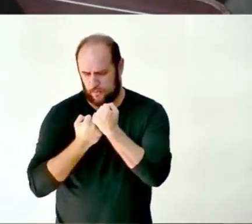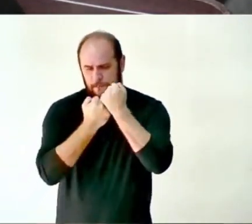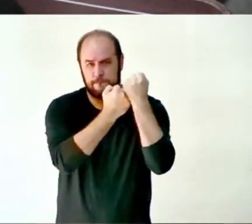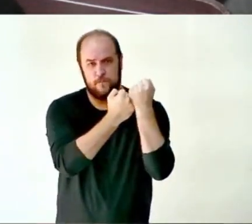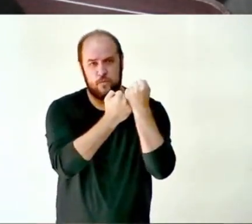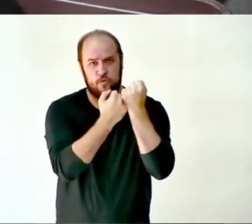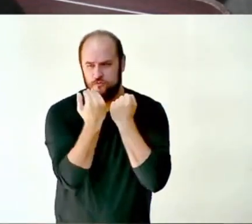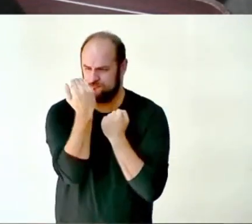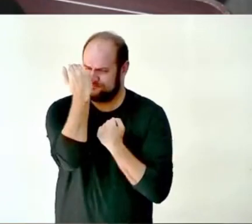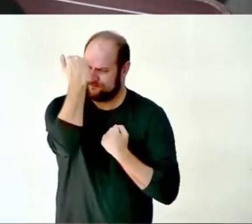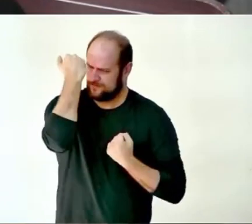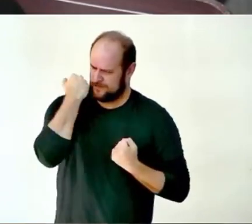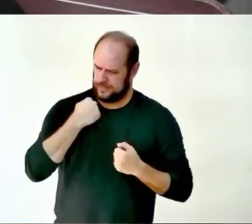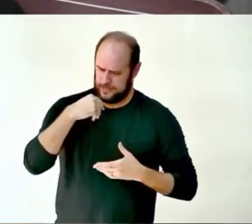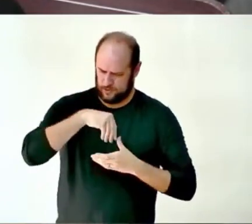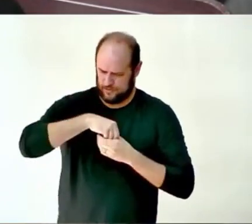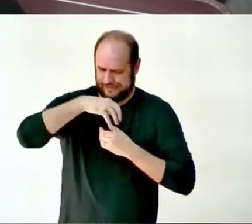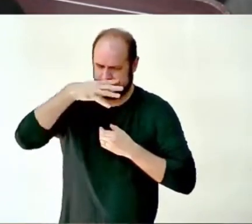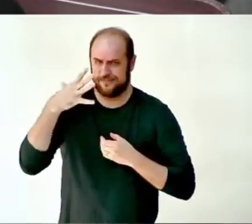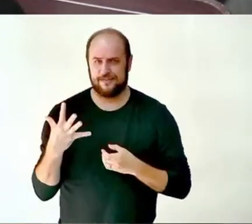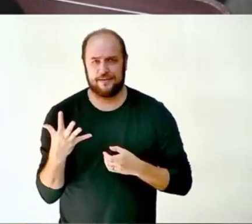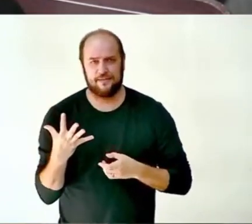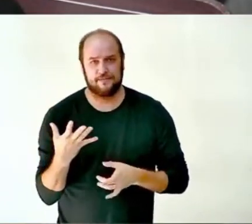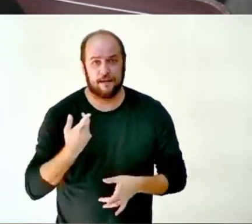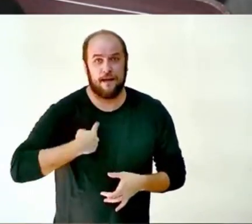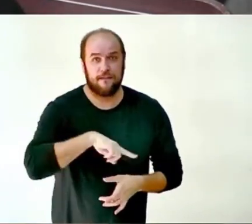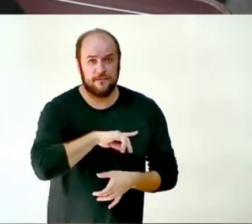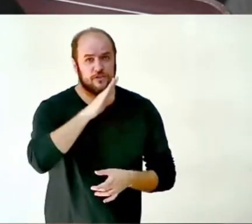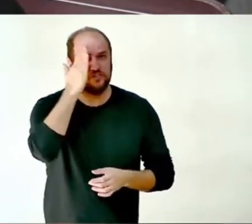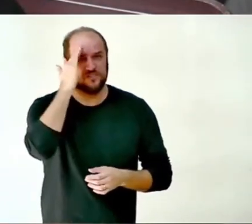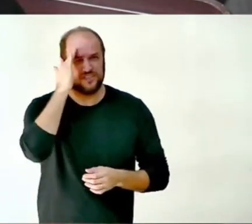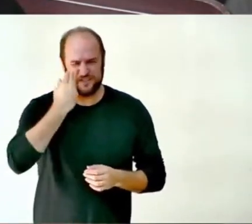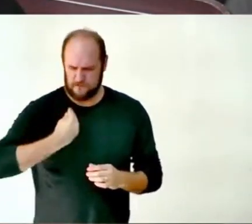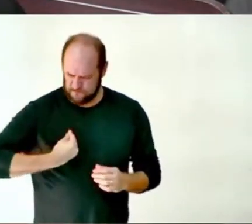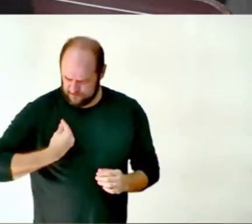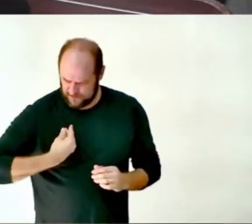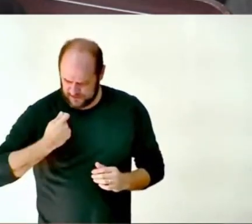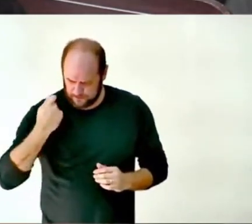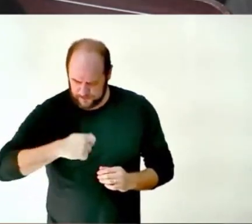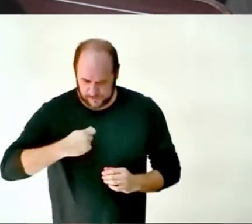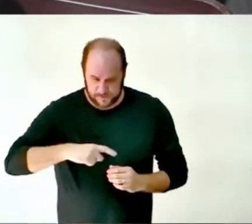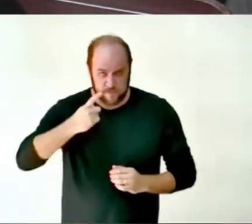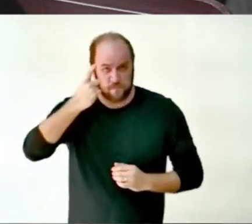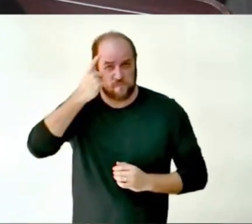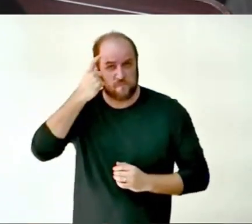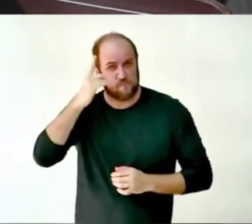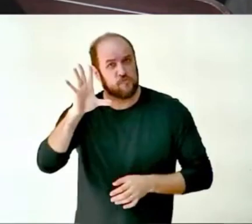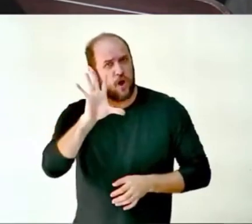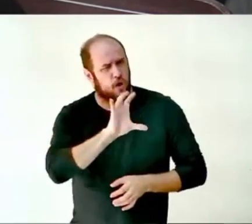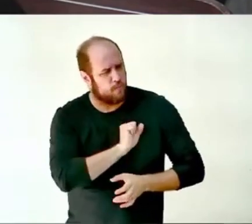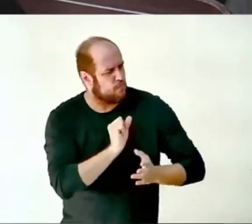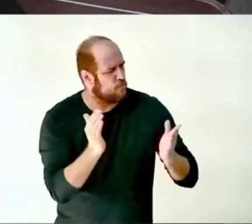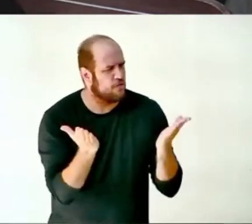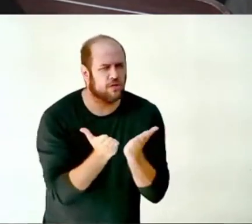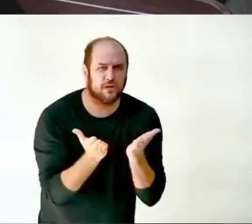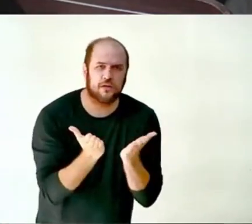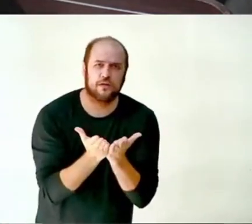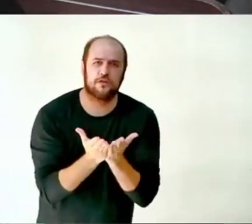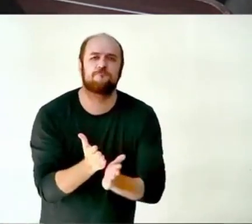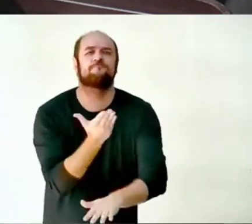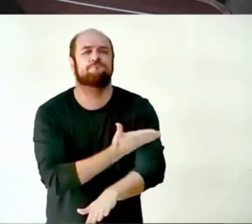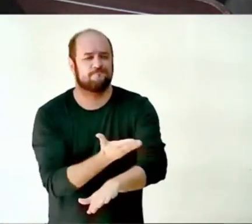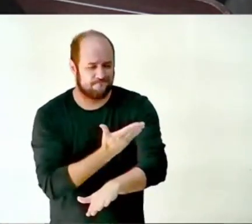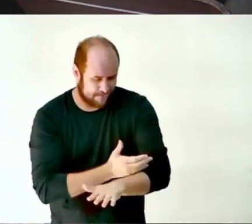Se nós entendemos verdadeiramente, nossa vida deve ser de sobriedade e de amor cristão, então a prática começa a